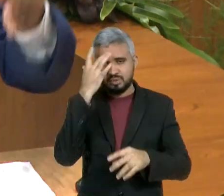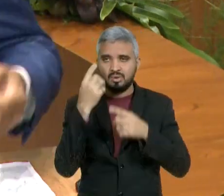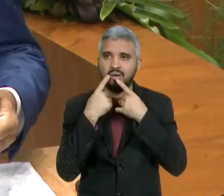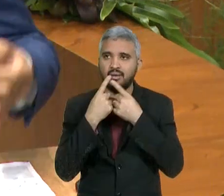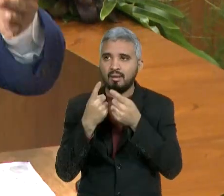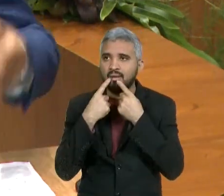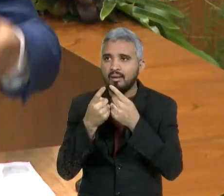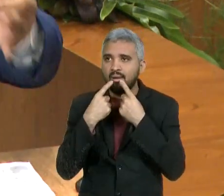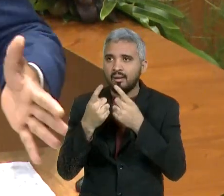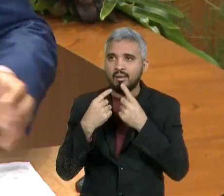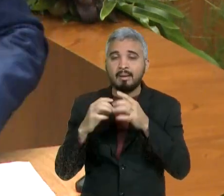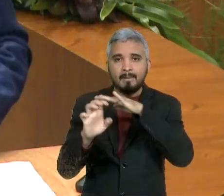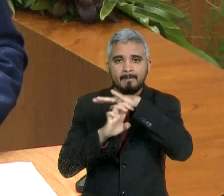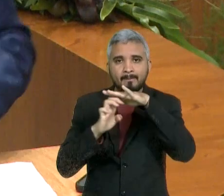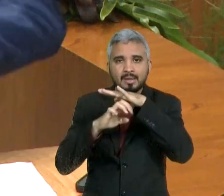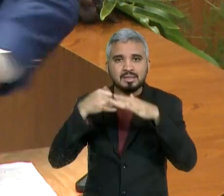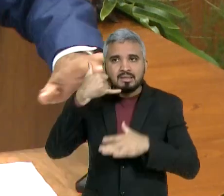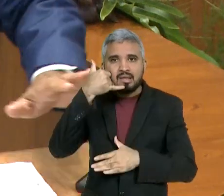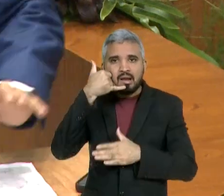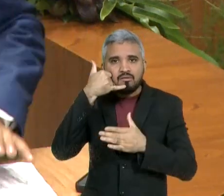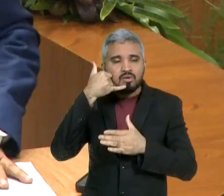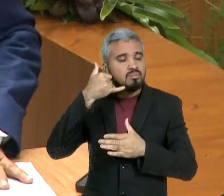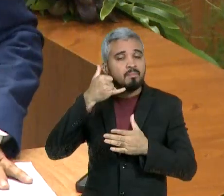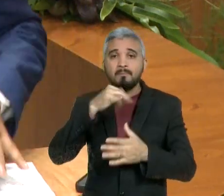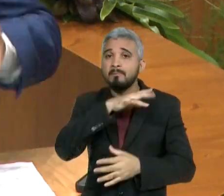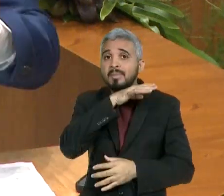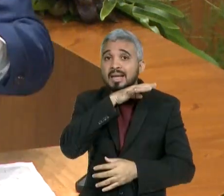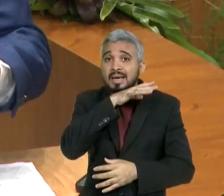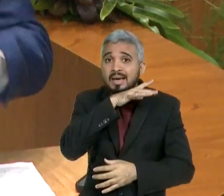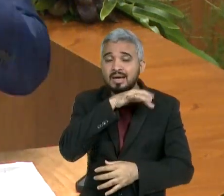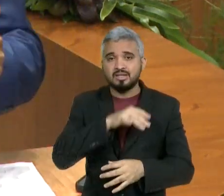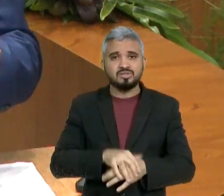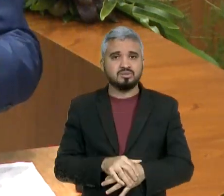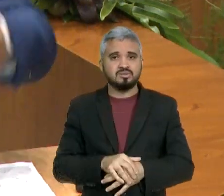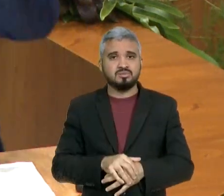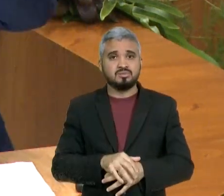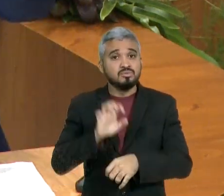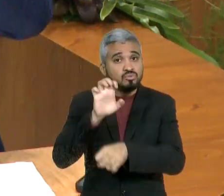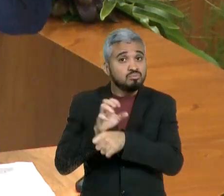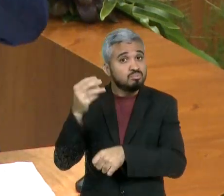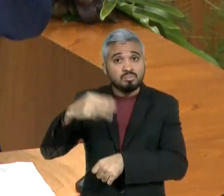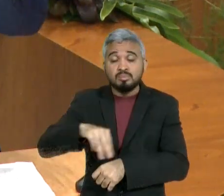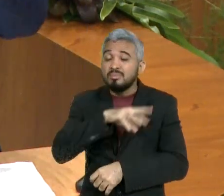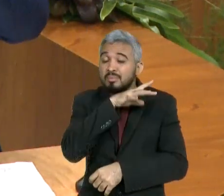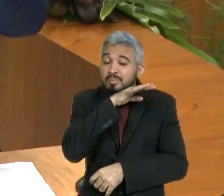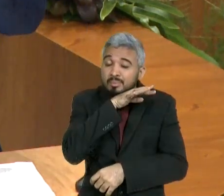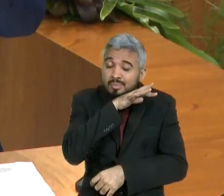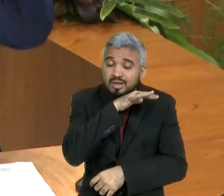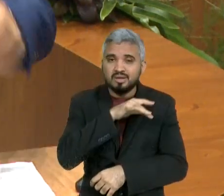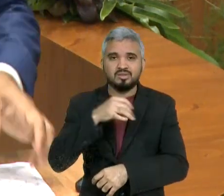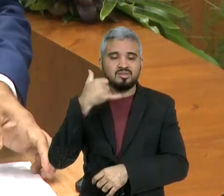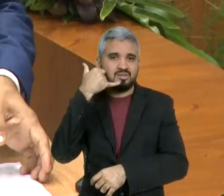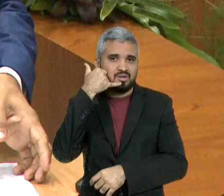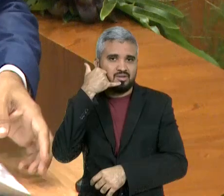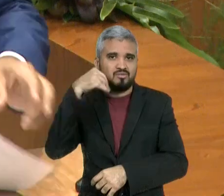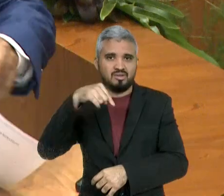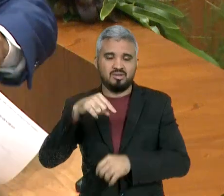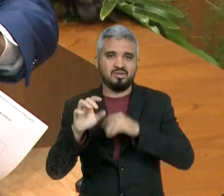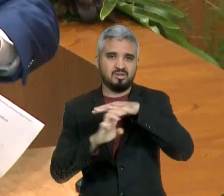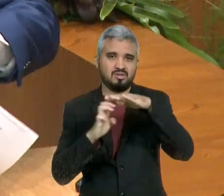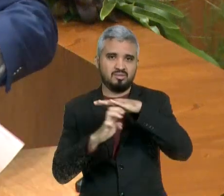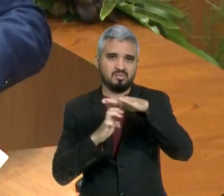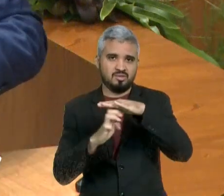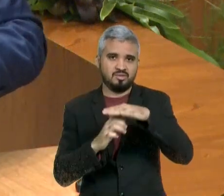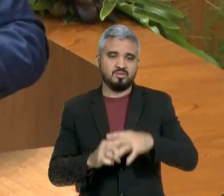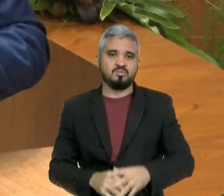presta telefonia no estado do Maranhão, seja fixo ou móvel. Então, já temos o fato determinado. Primeiro requisito para instalar a CPI.